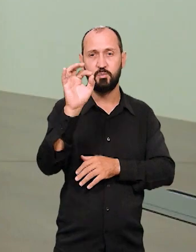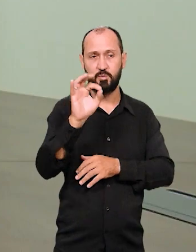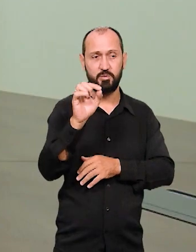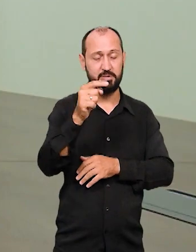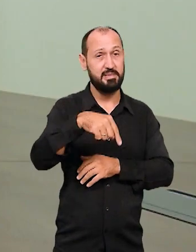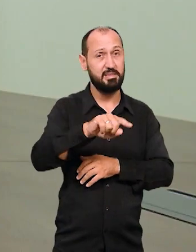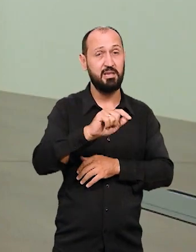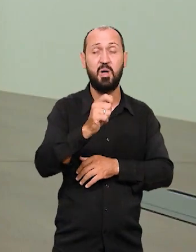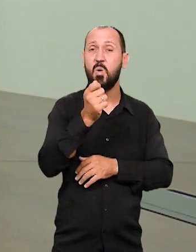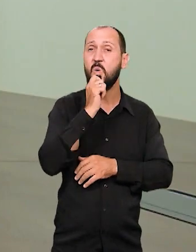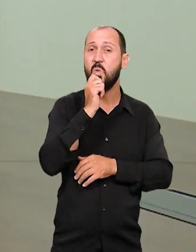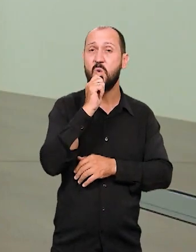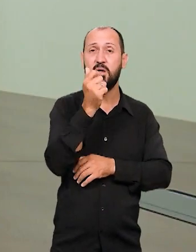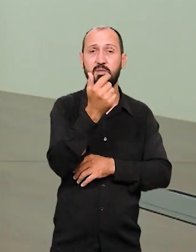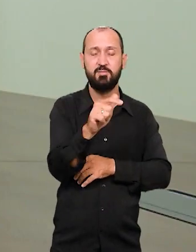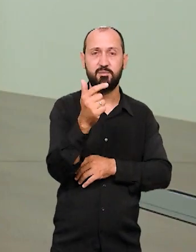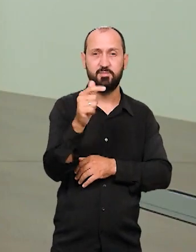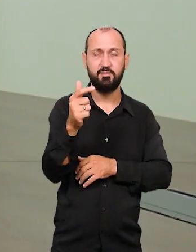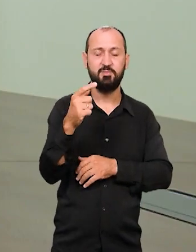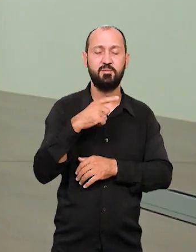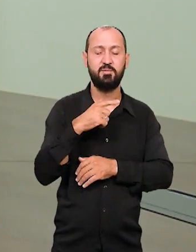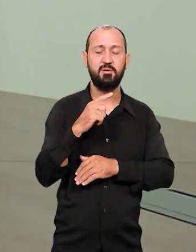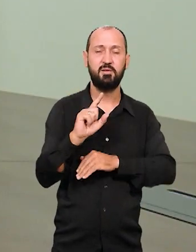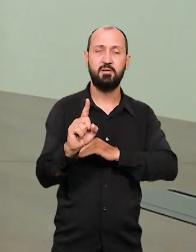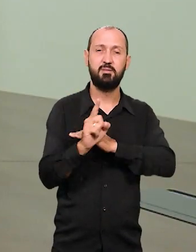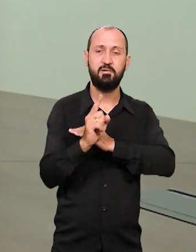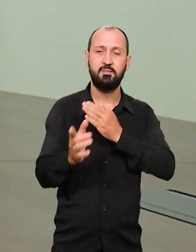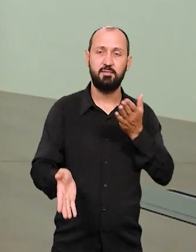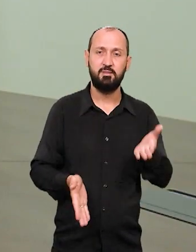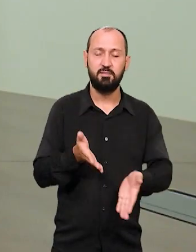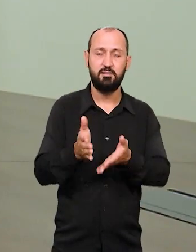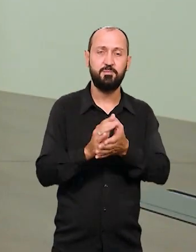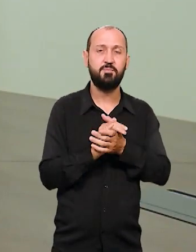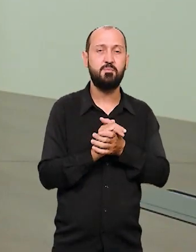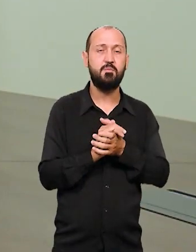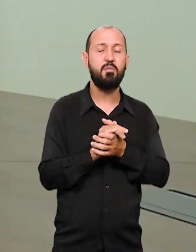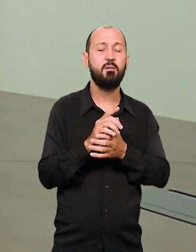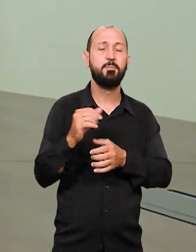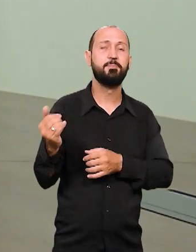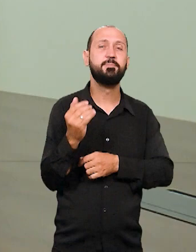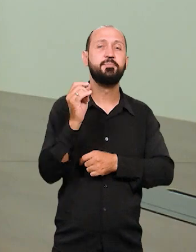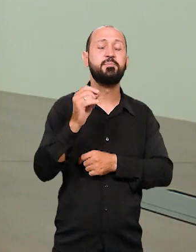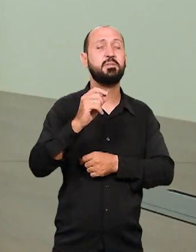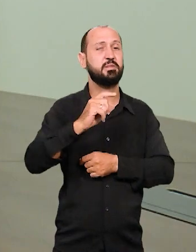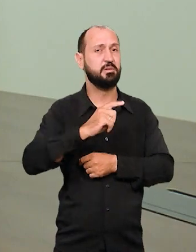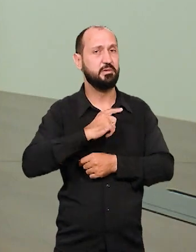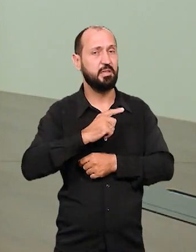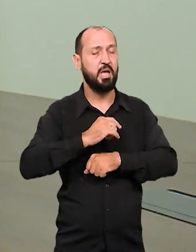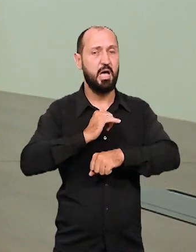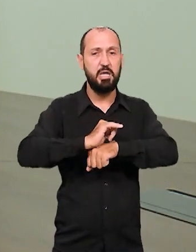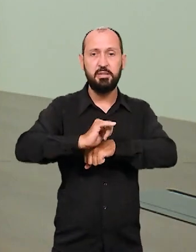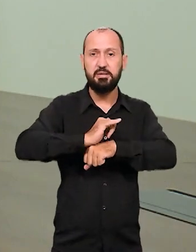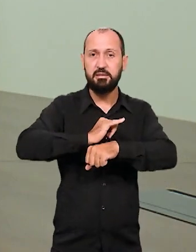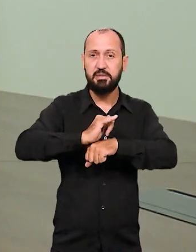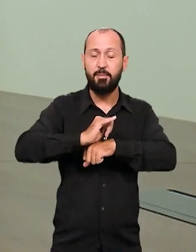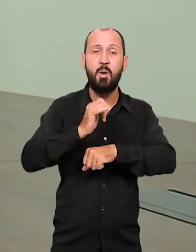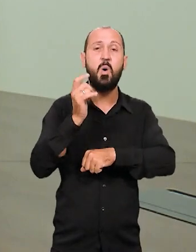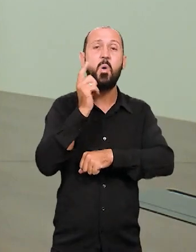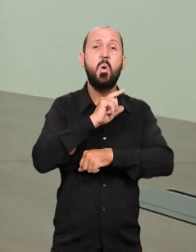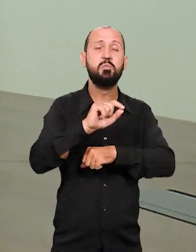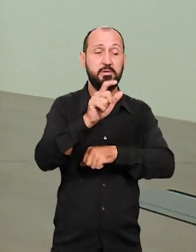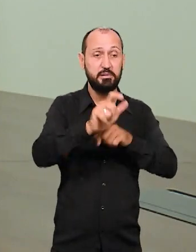de 27% delas ainda não têm acesso ao tratamento. Então é importante que a gente tenha estratégia